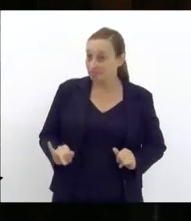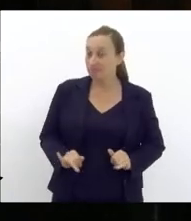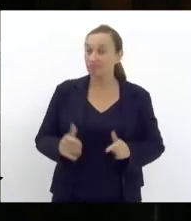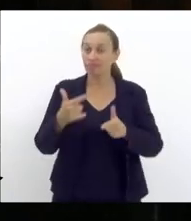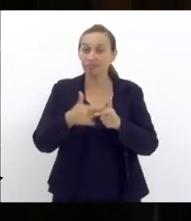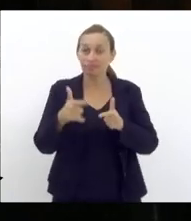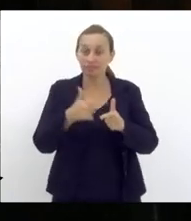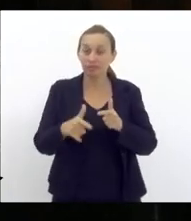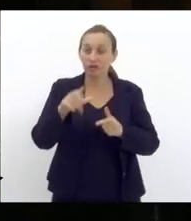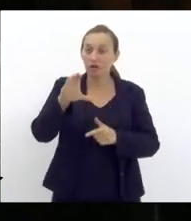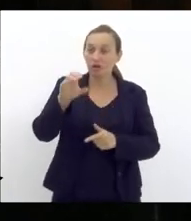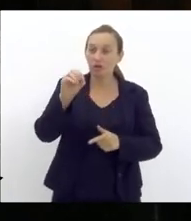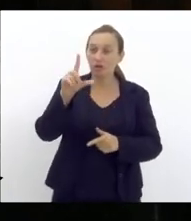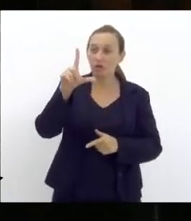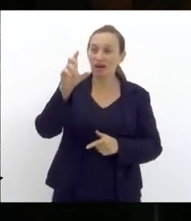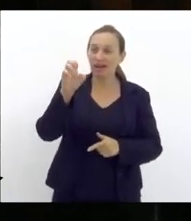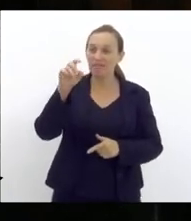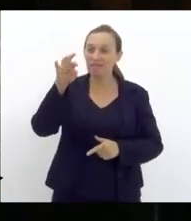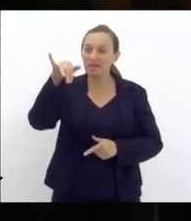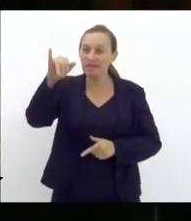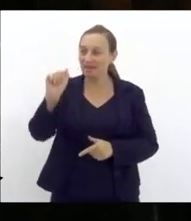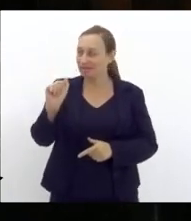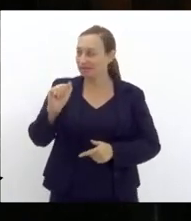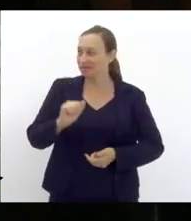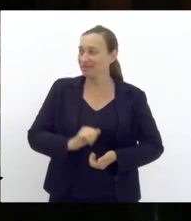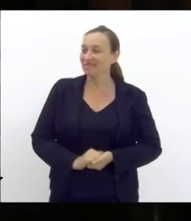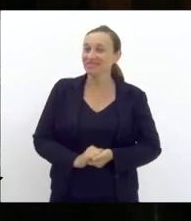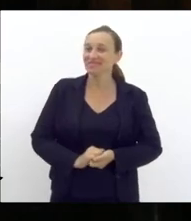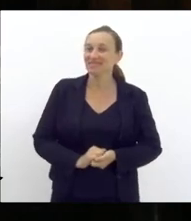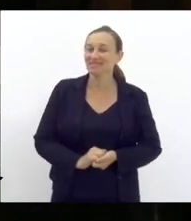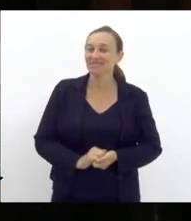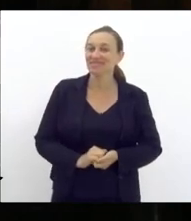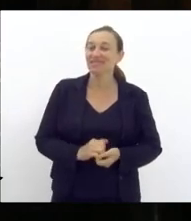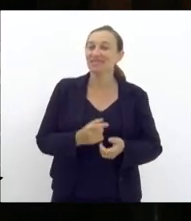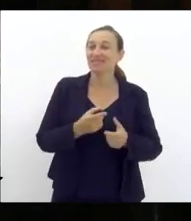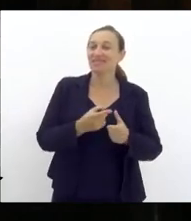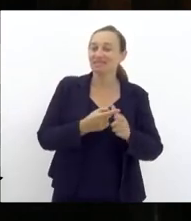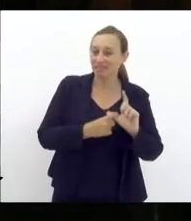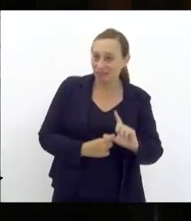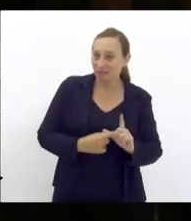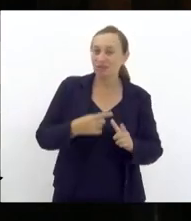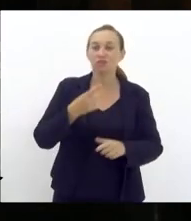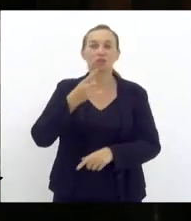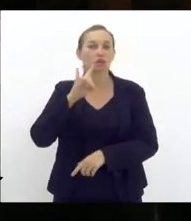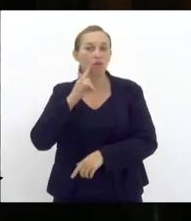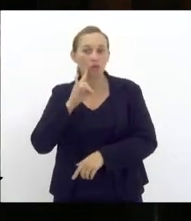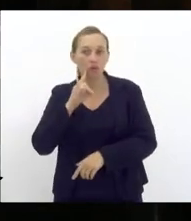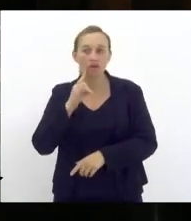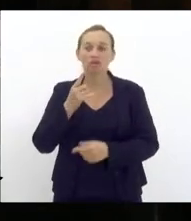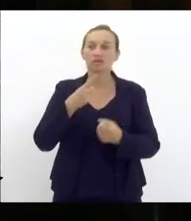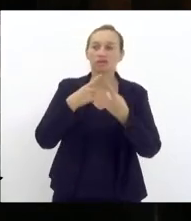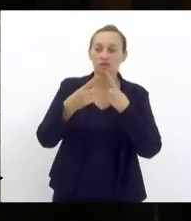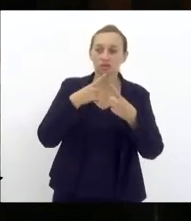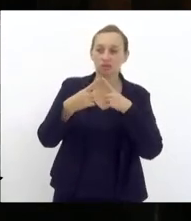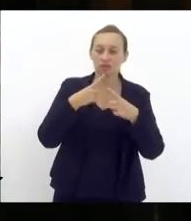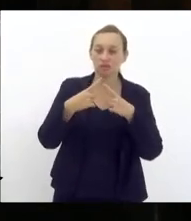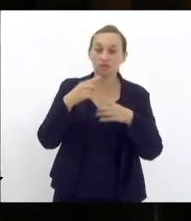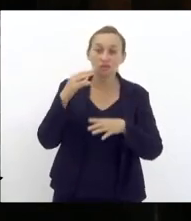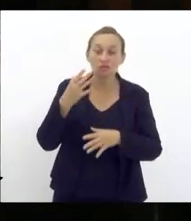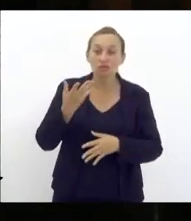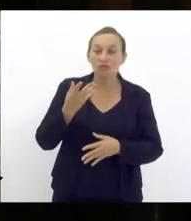que é o colemia que foi um objeto dependência do álcool foi objeto também dessa discussão acalorada